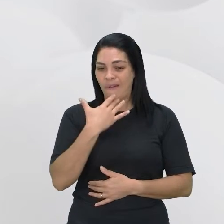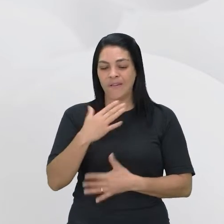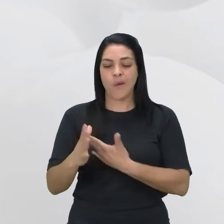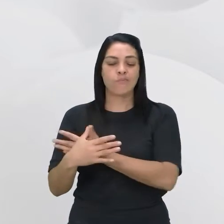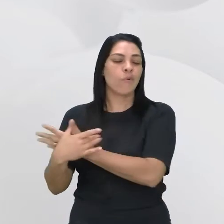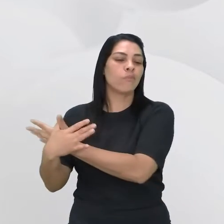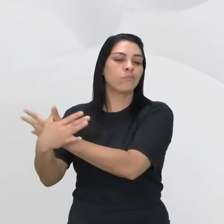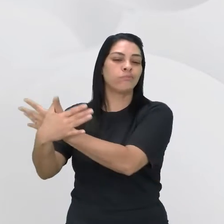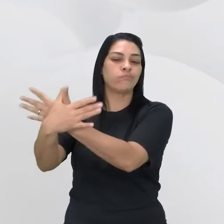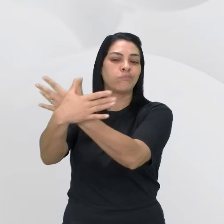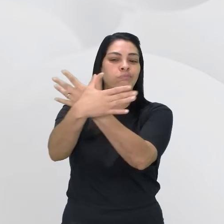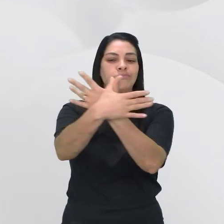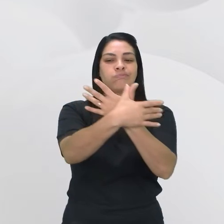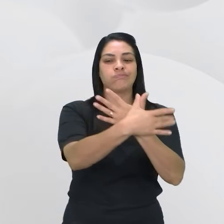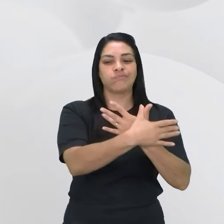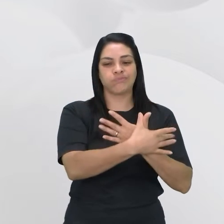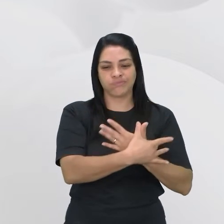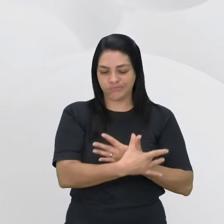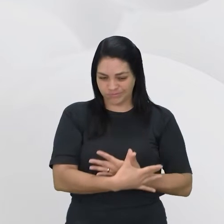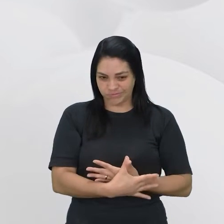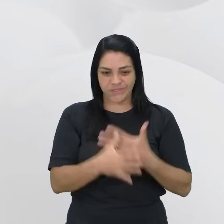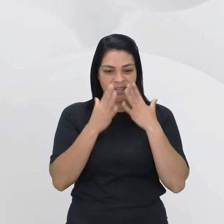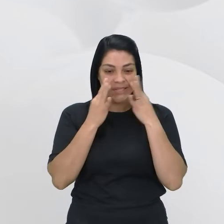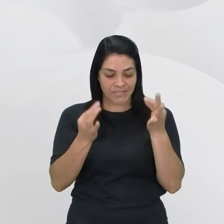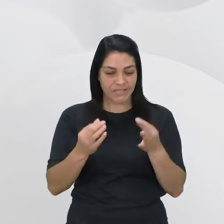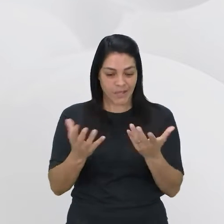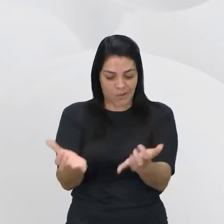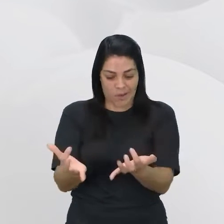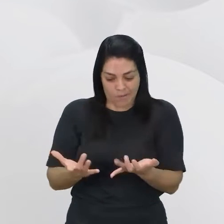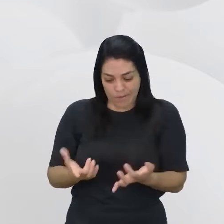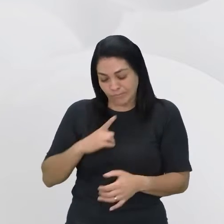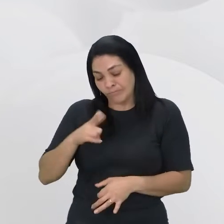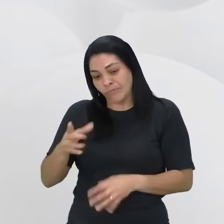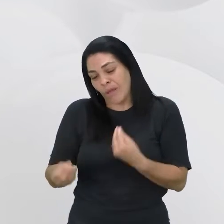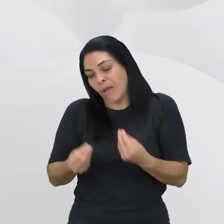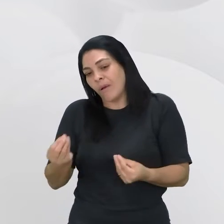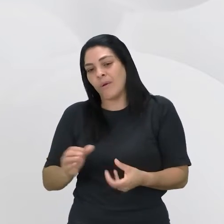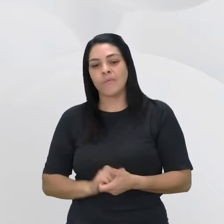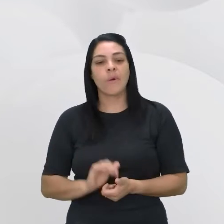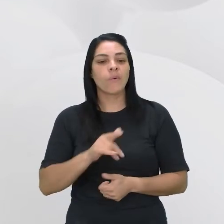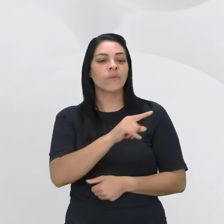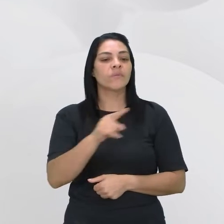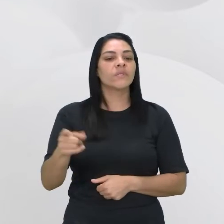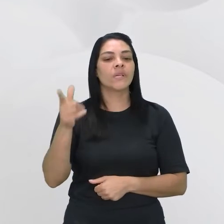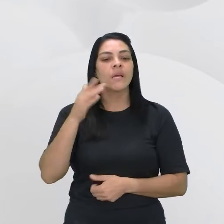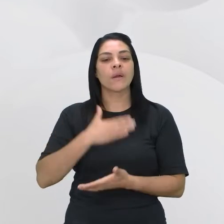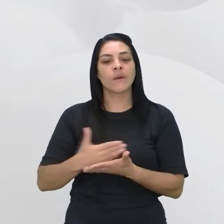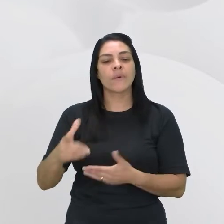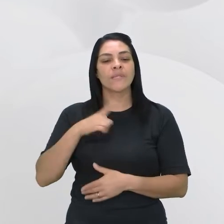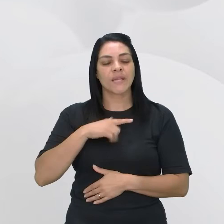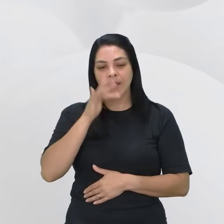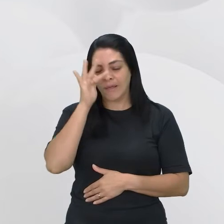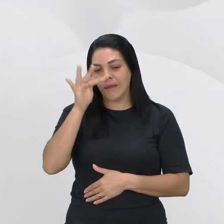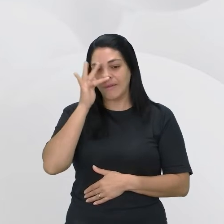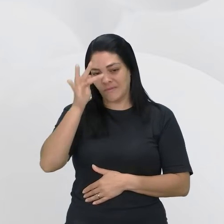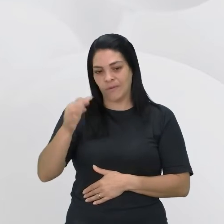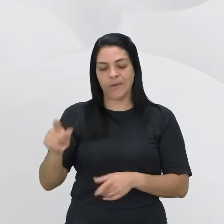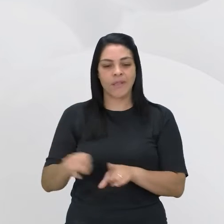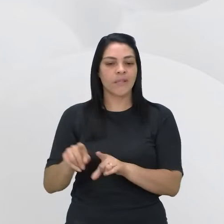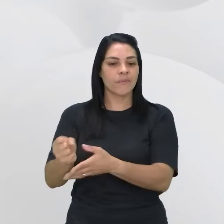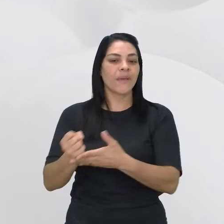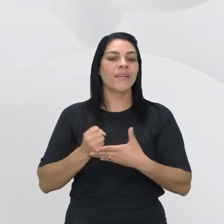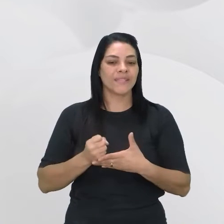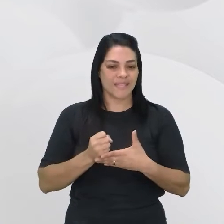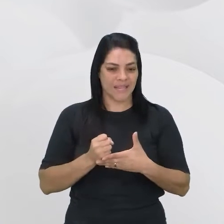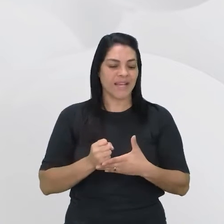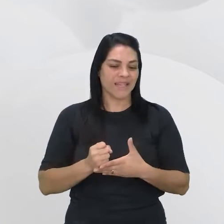isso chama muito a atenção, né? Antes não tinha, gente, num gramado não vem, né? Quando você começa a ter as florzinhas, e aí a gente também traz outras